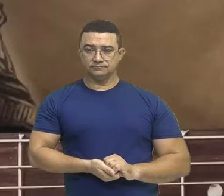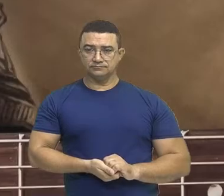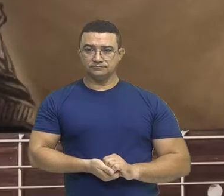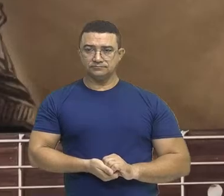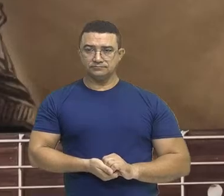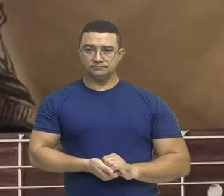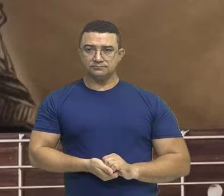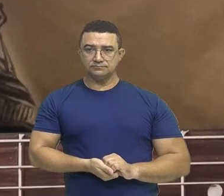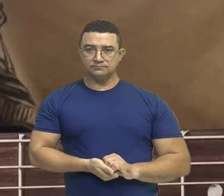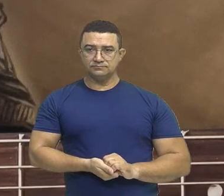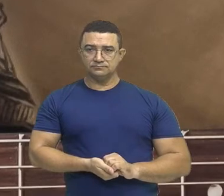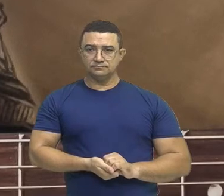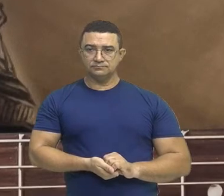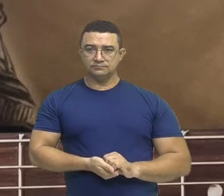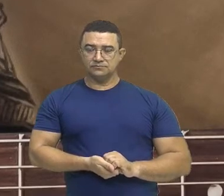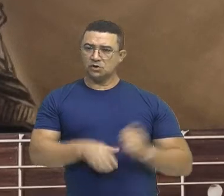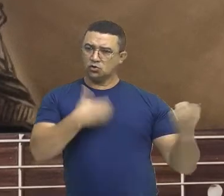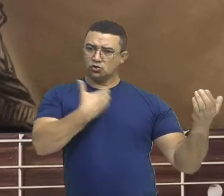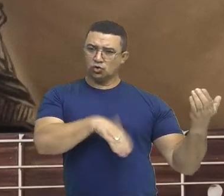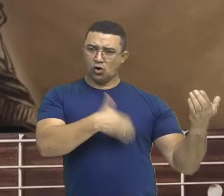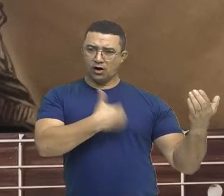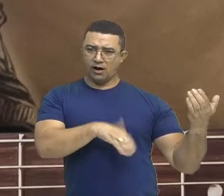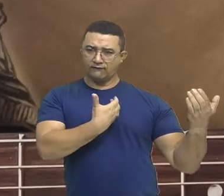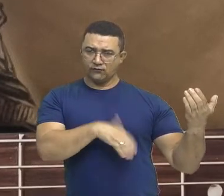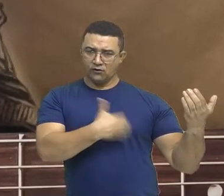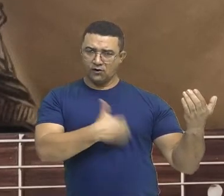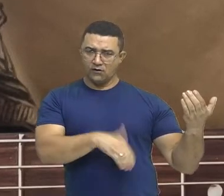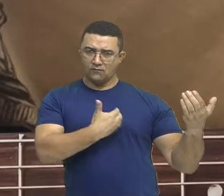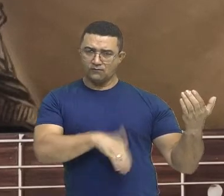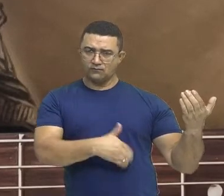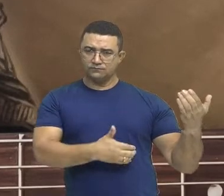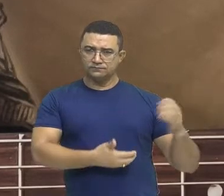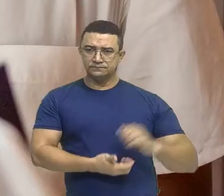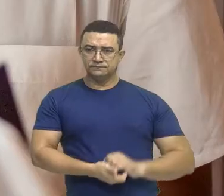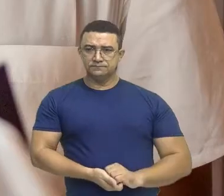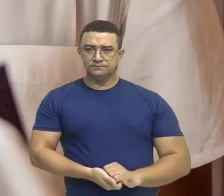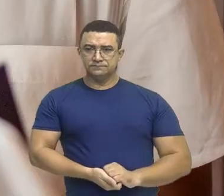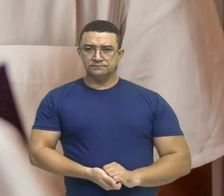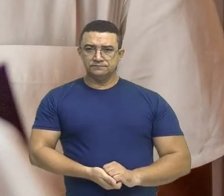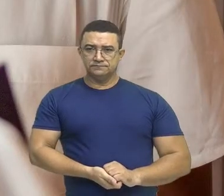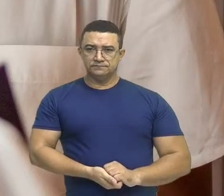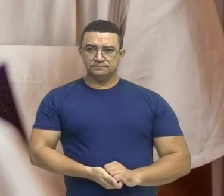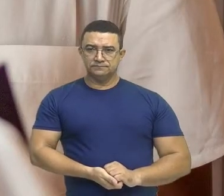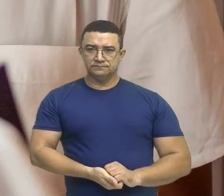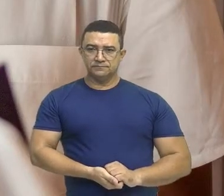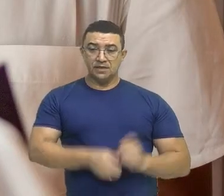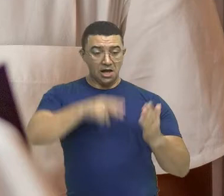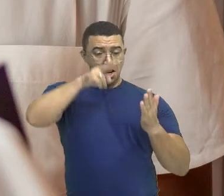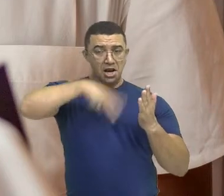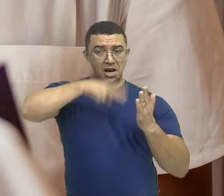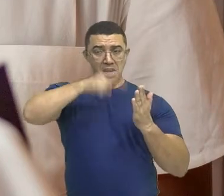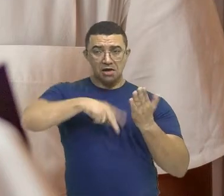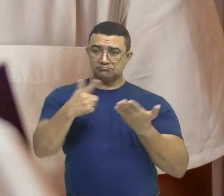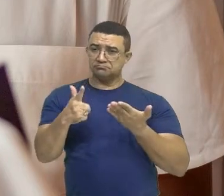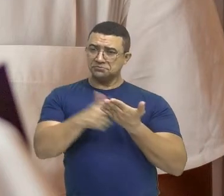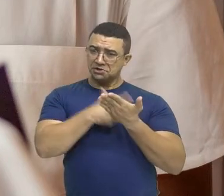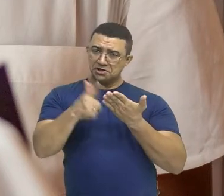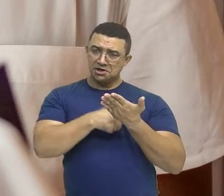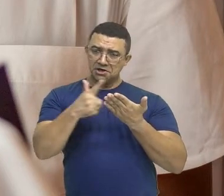homework. Tocar violão. Play the guitar. Ler um